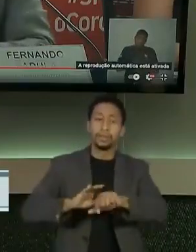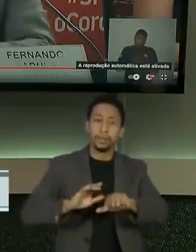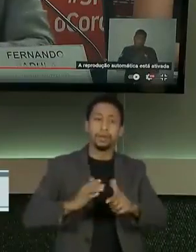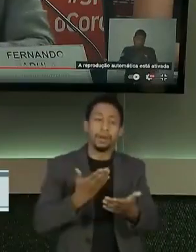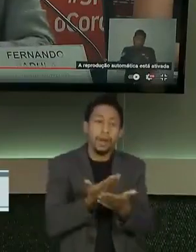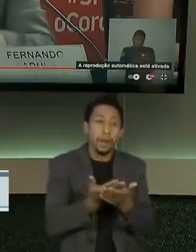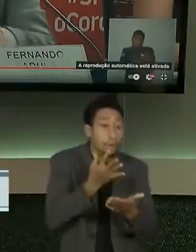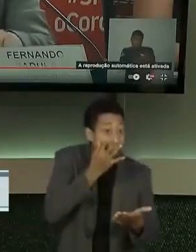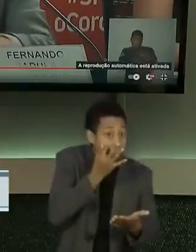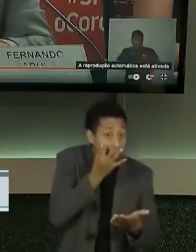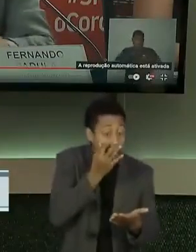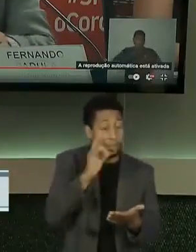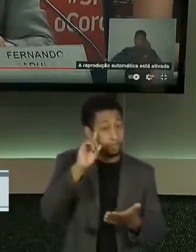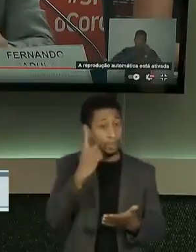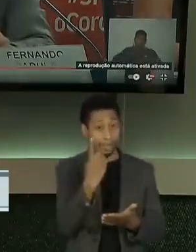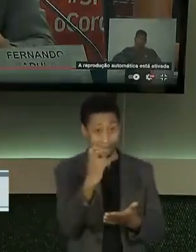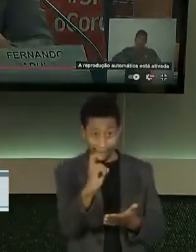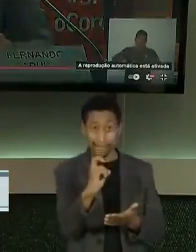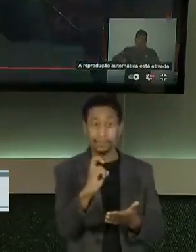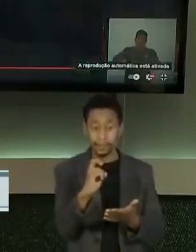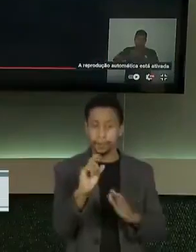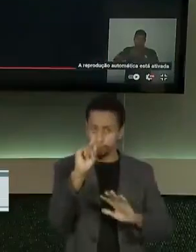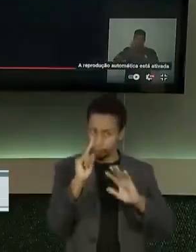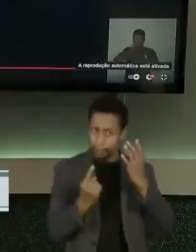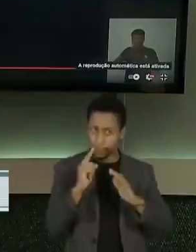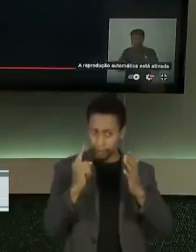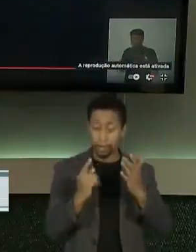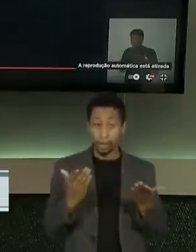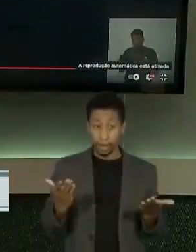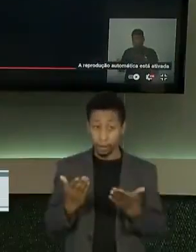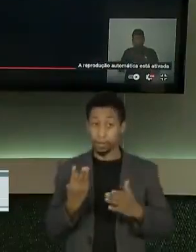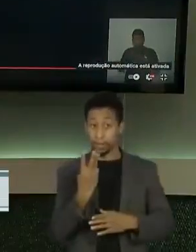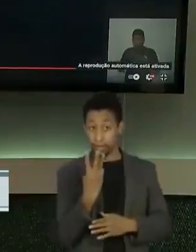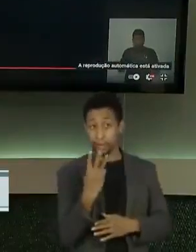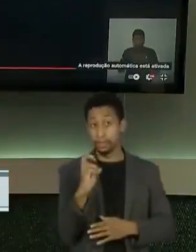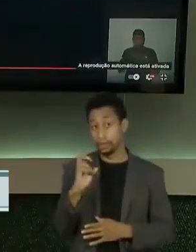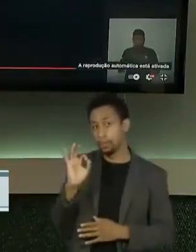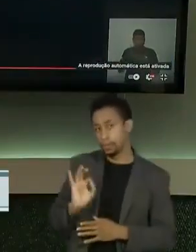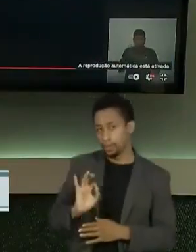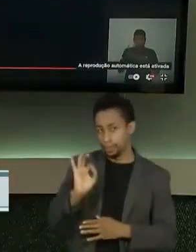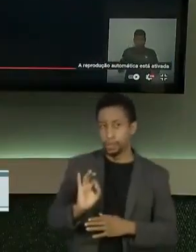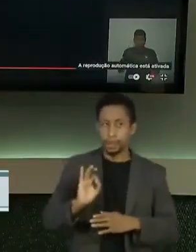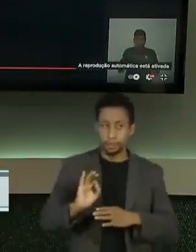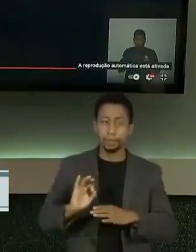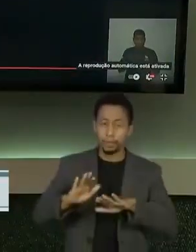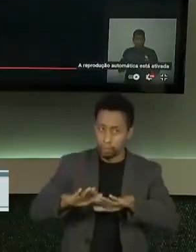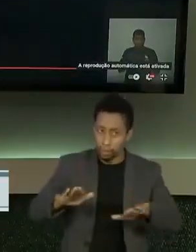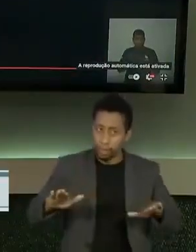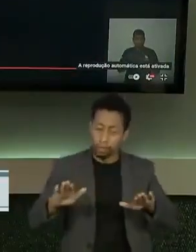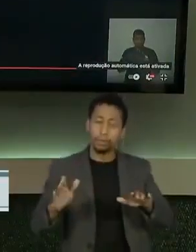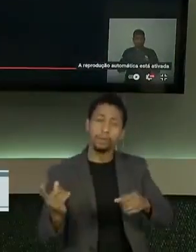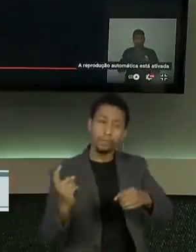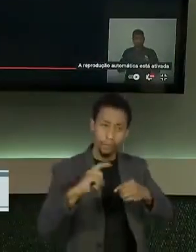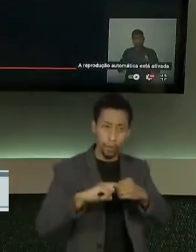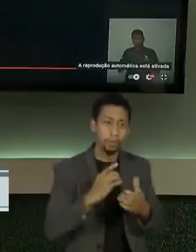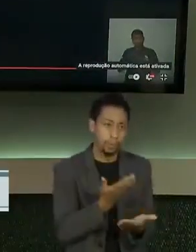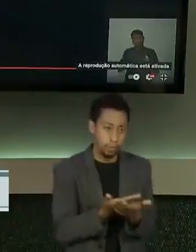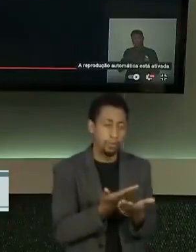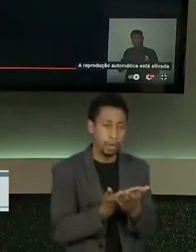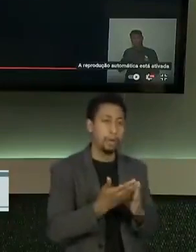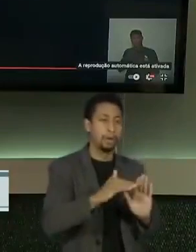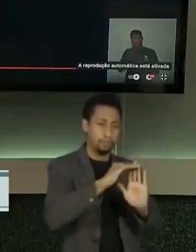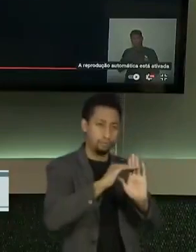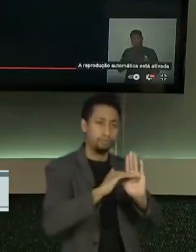dia 15. Nesse primeiro momento, voltam apenas 35% dos alunos e respeitando todos os